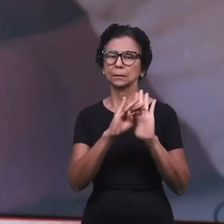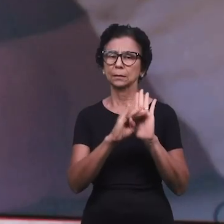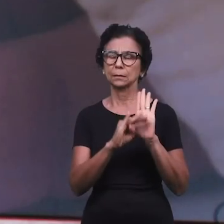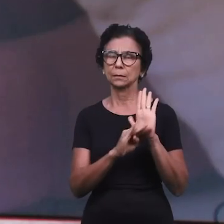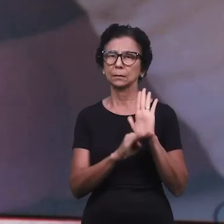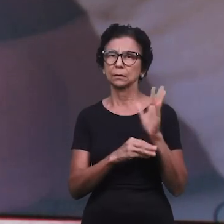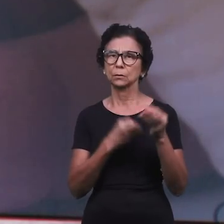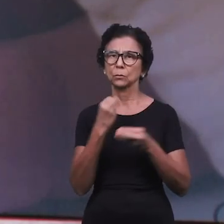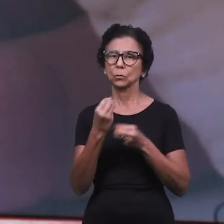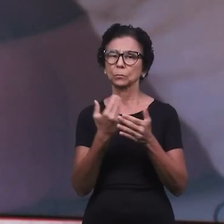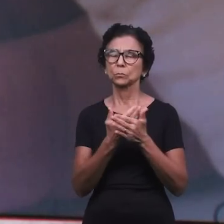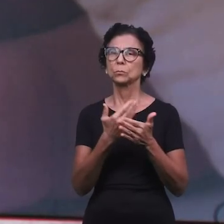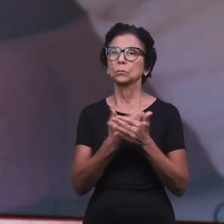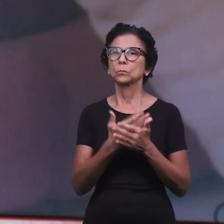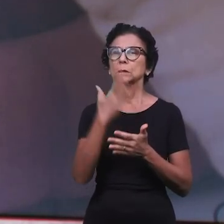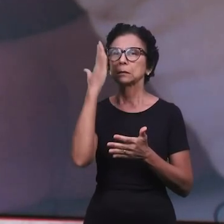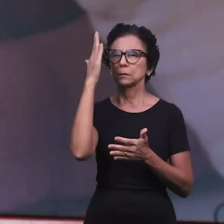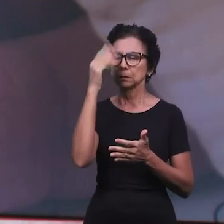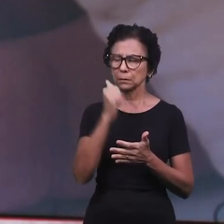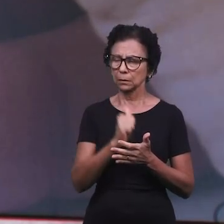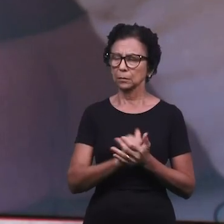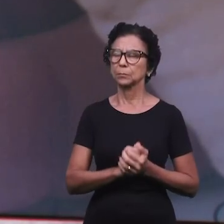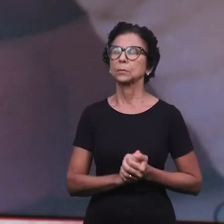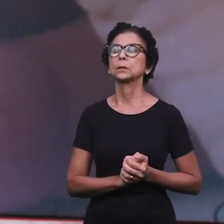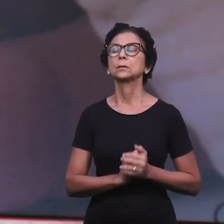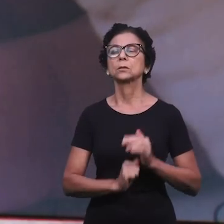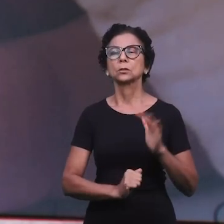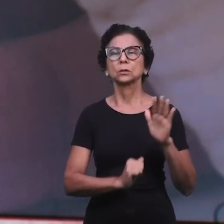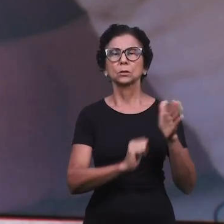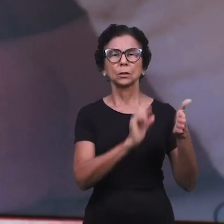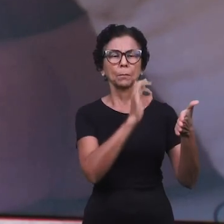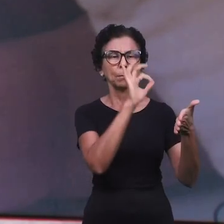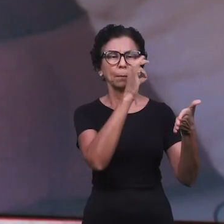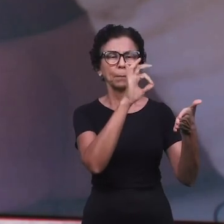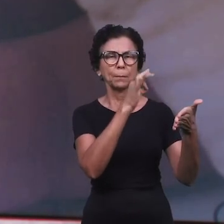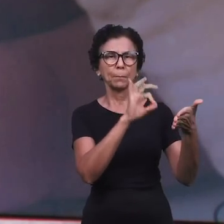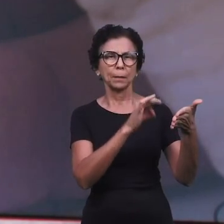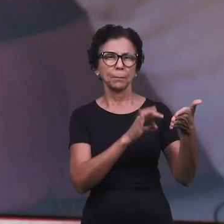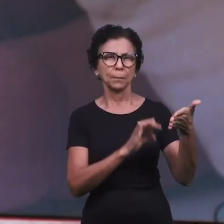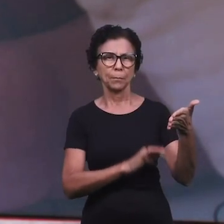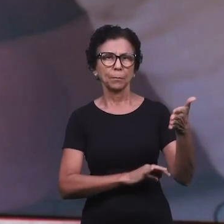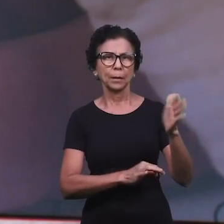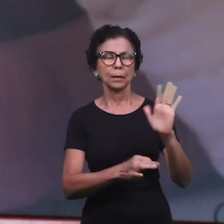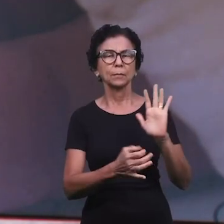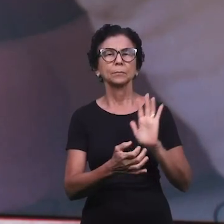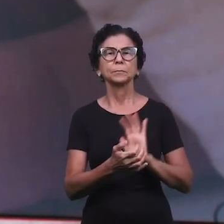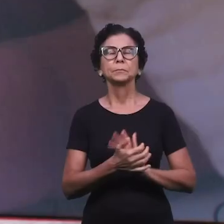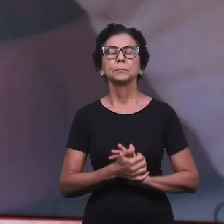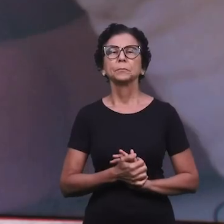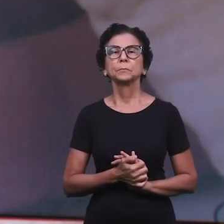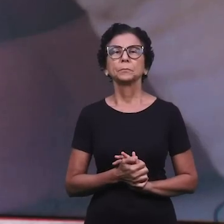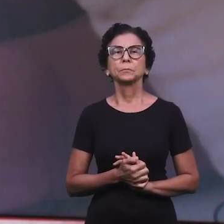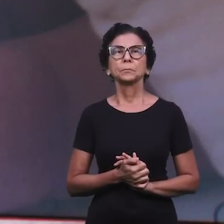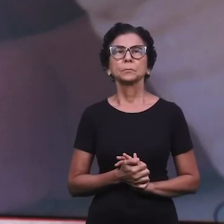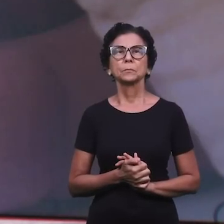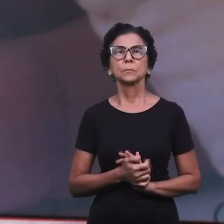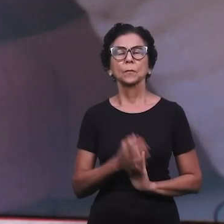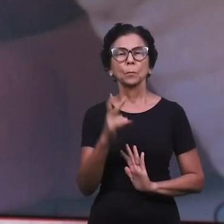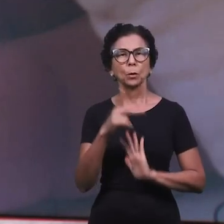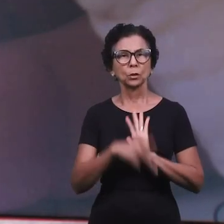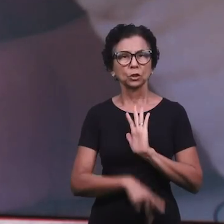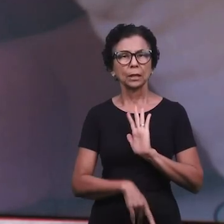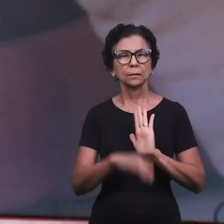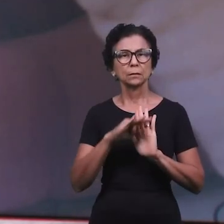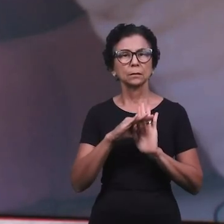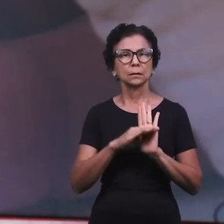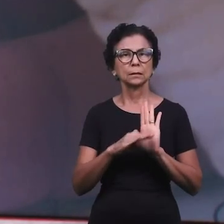estudar, a forma que ele precisa estudar, ele tem um programa de estudos, um plano de estudos, tá? Ele